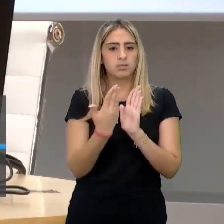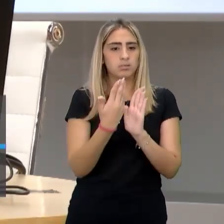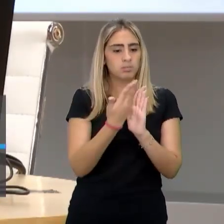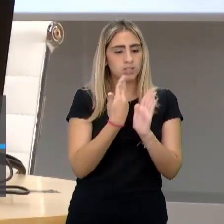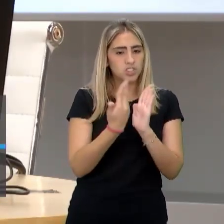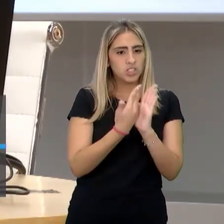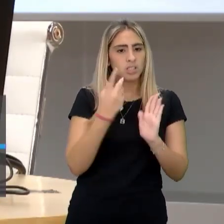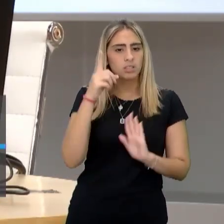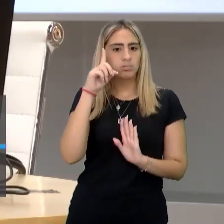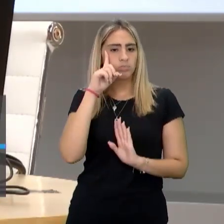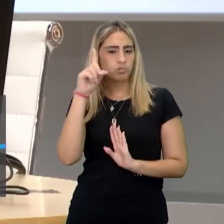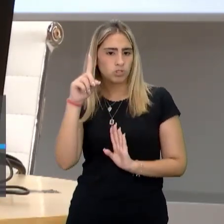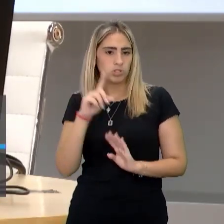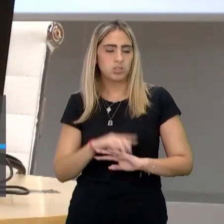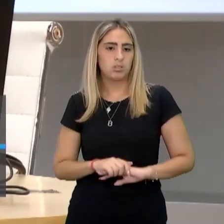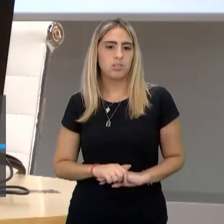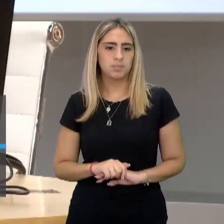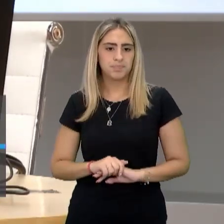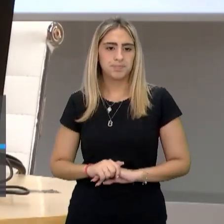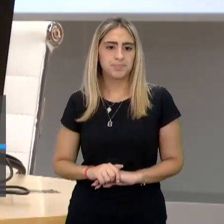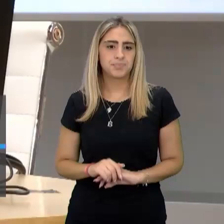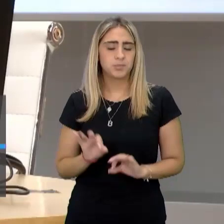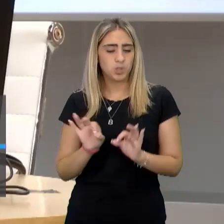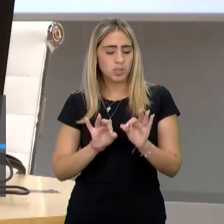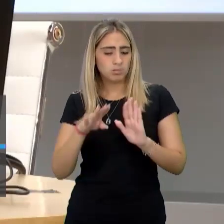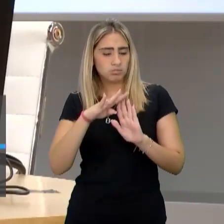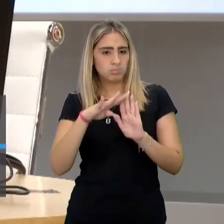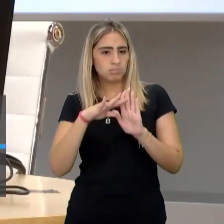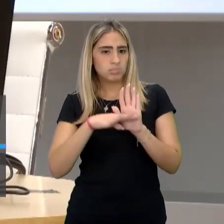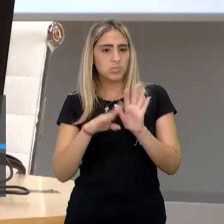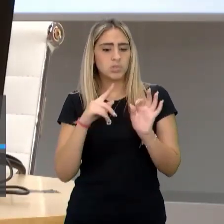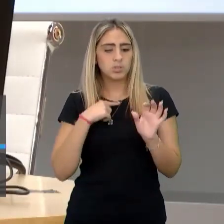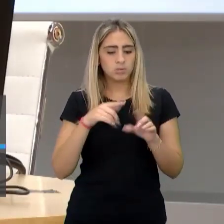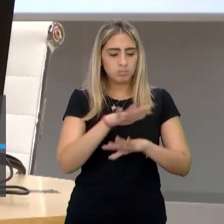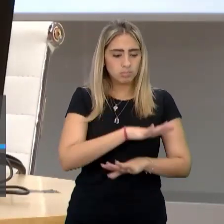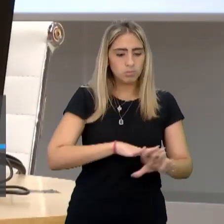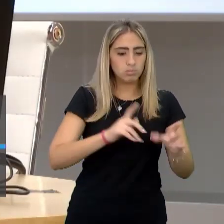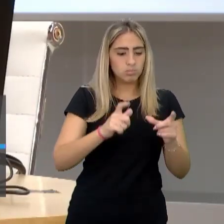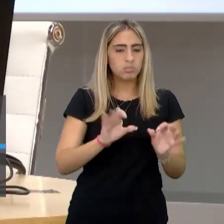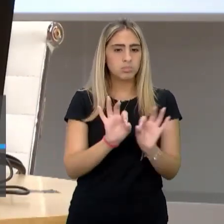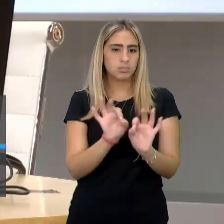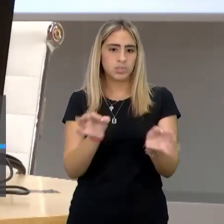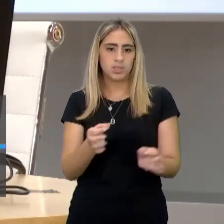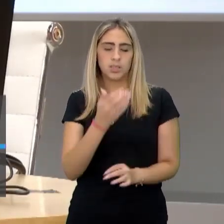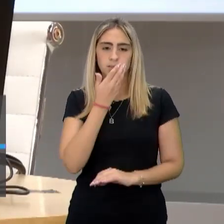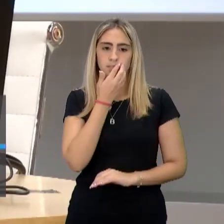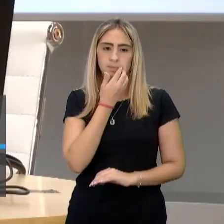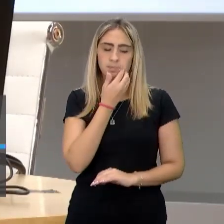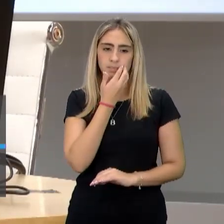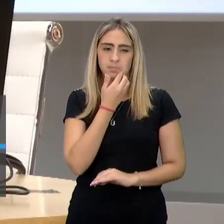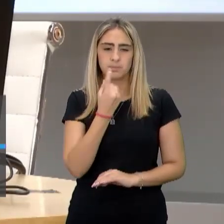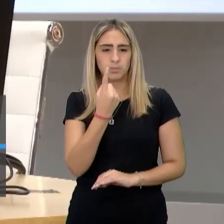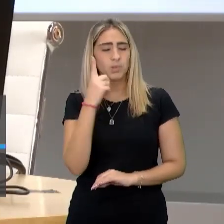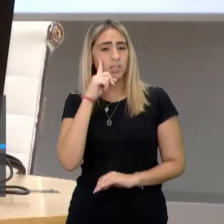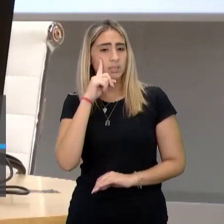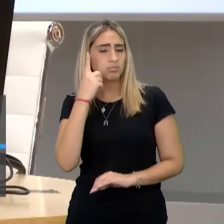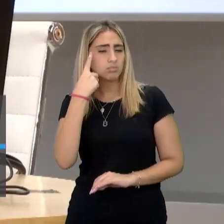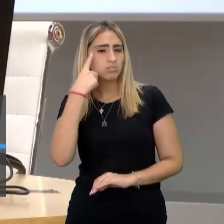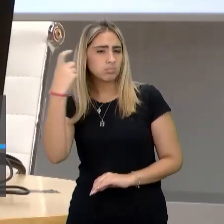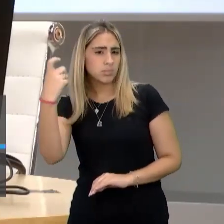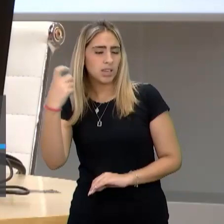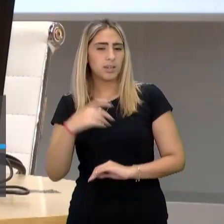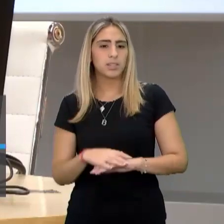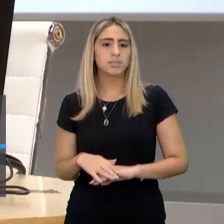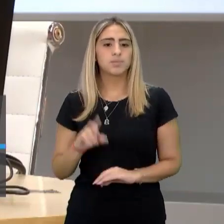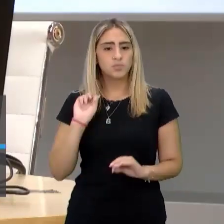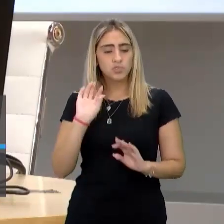e analisar todas as agendas de um ambiente bem simples, né, que é um site. Então é uma das ideias aqui. E